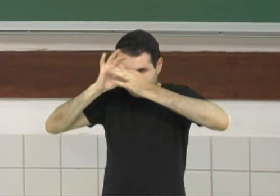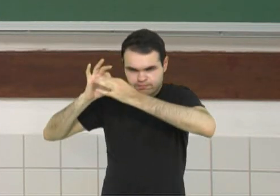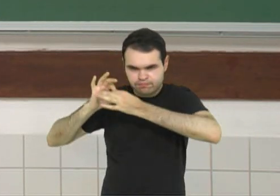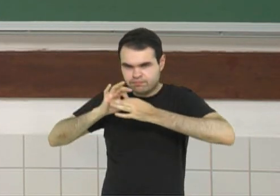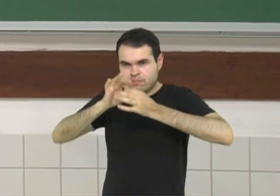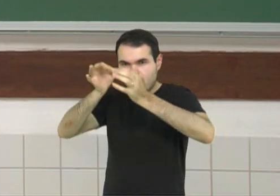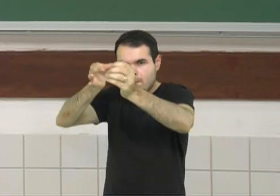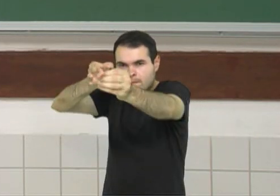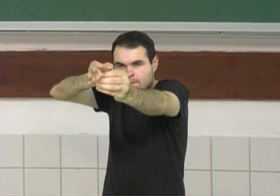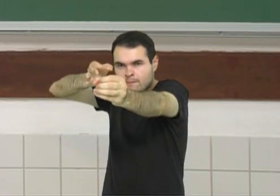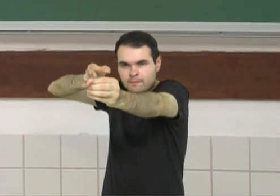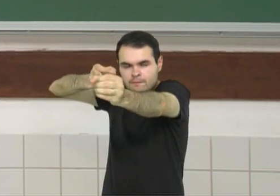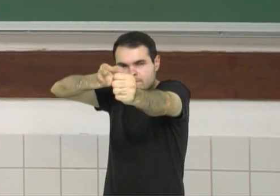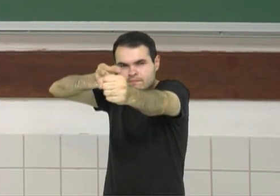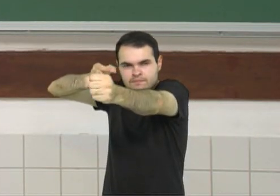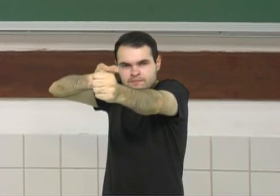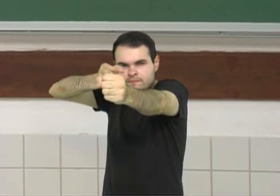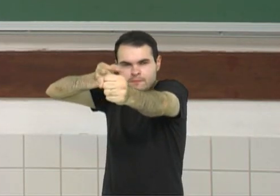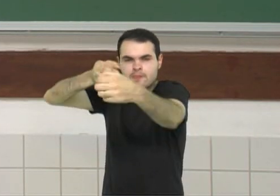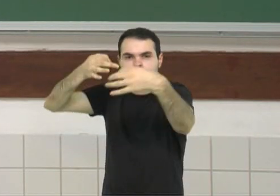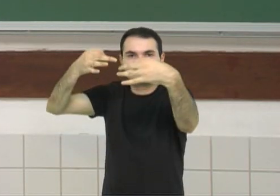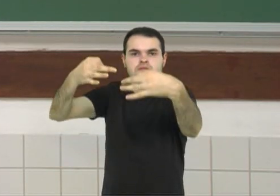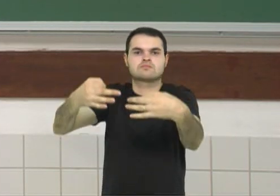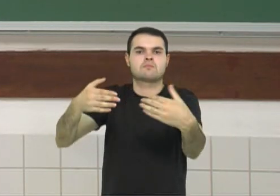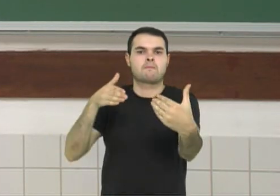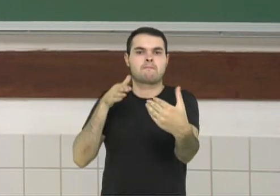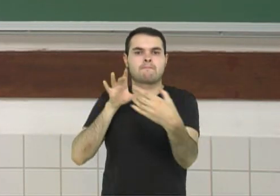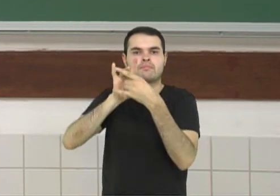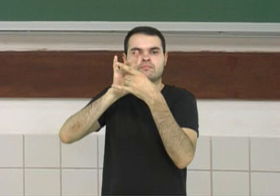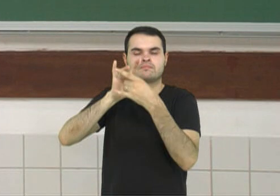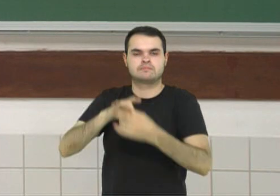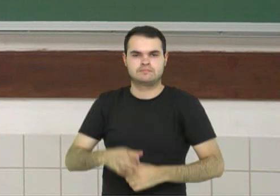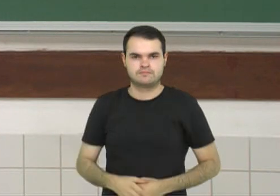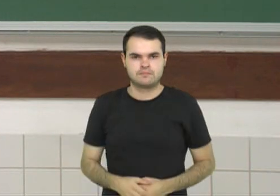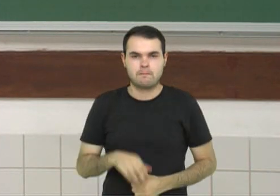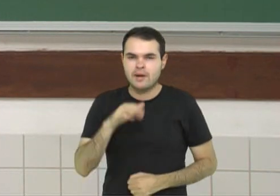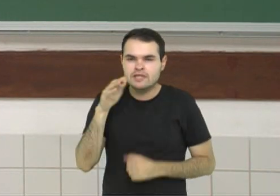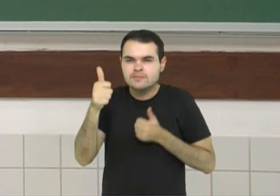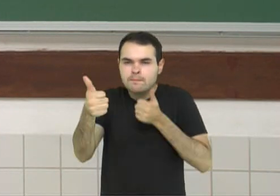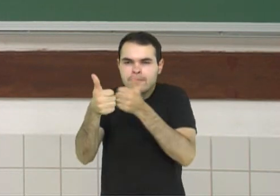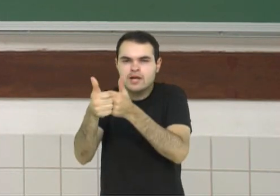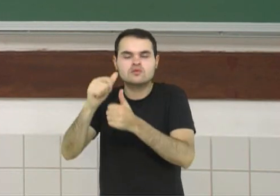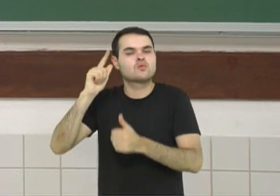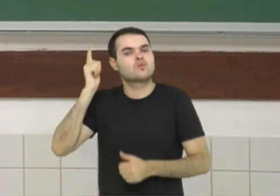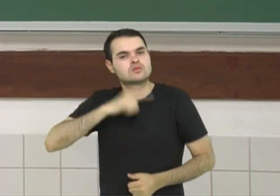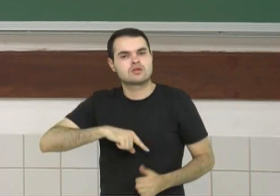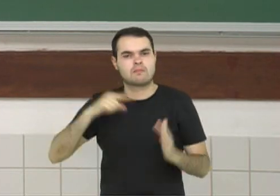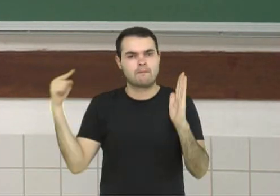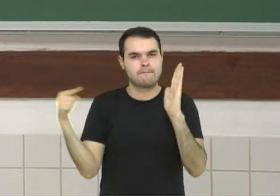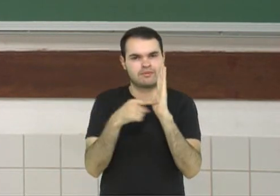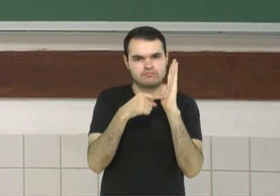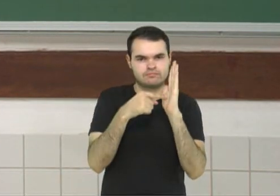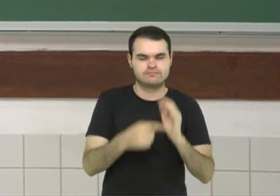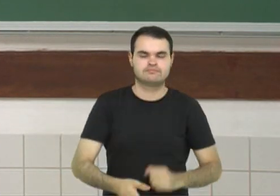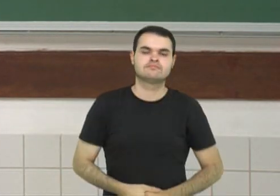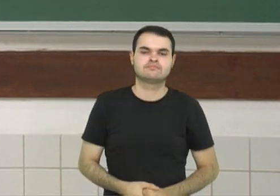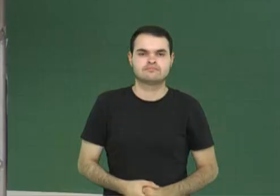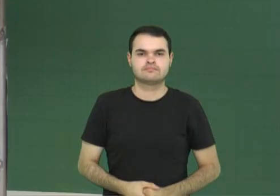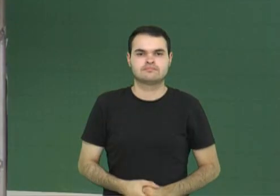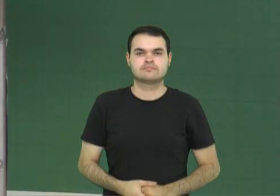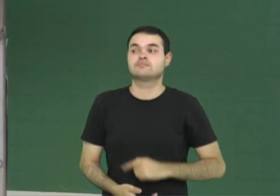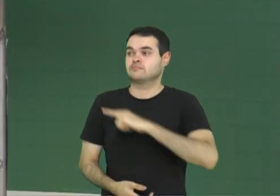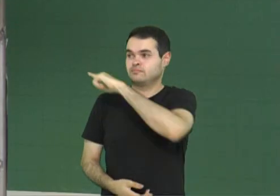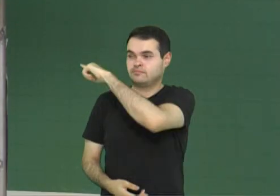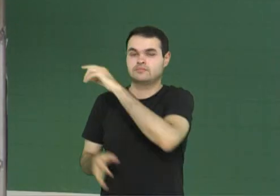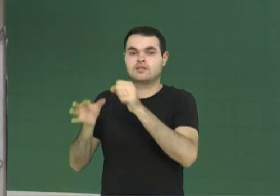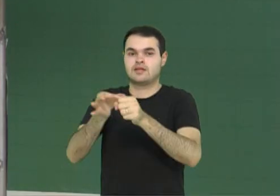ele conseguir executar o movimento e chegar o mais perto ou atingir o alvo, ok? Então esse é o